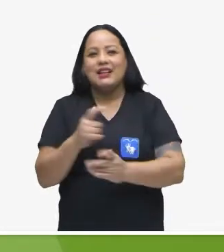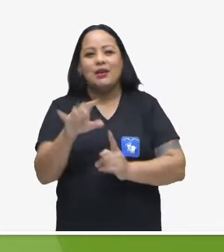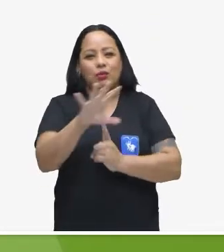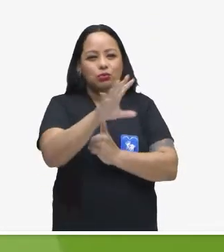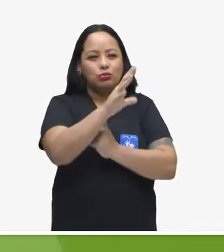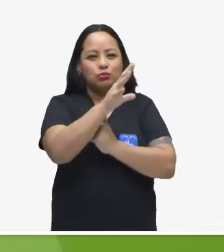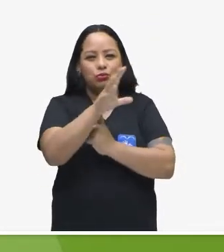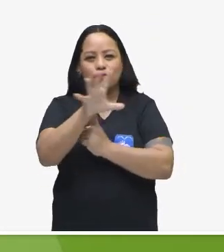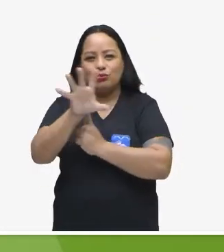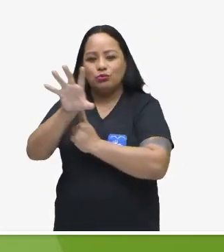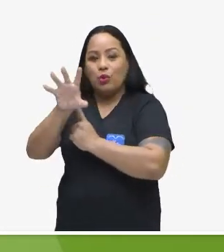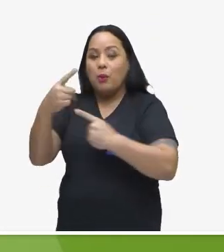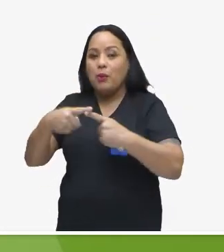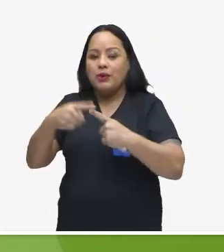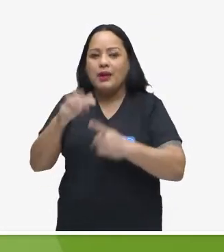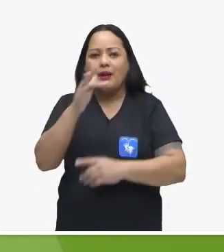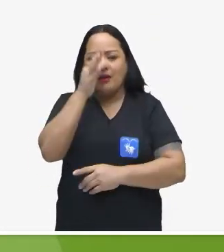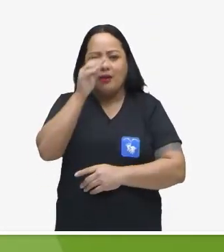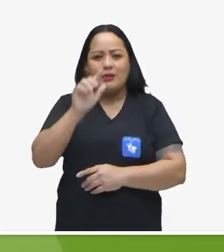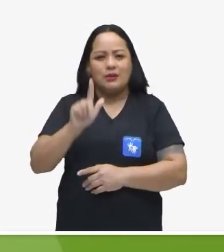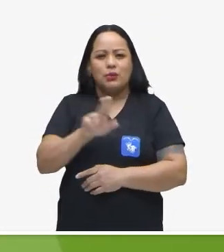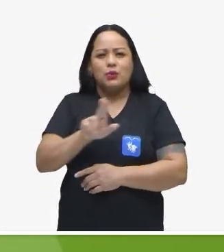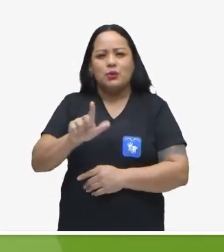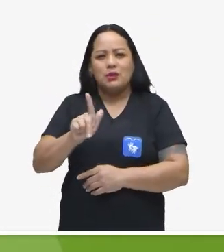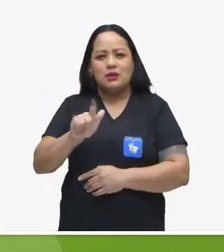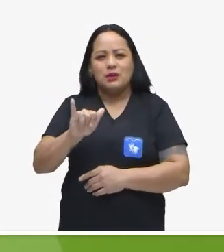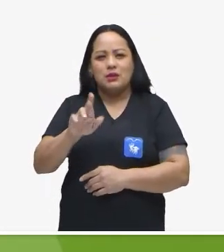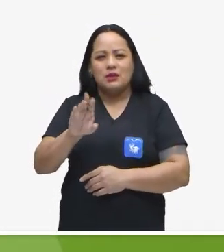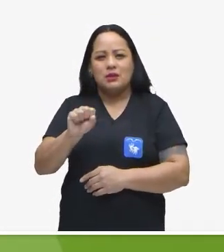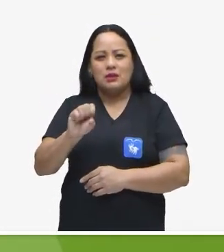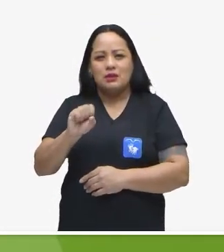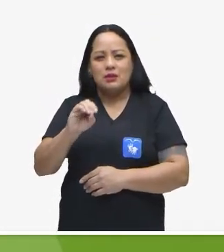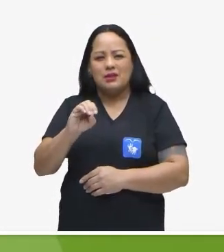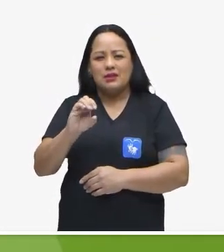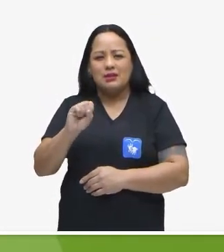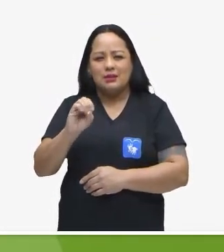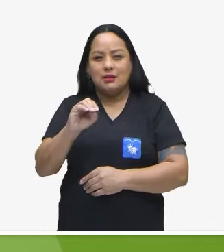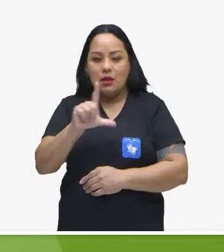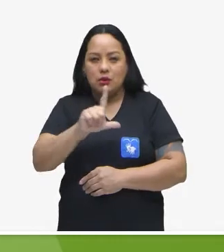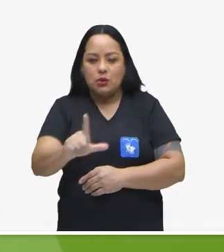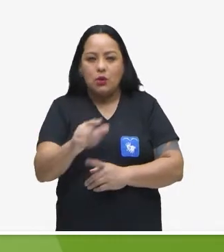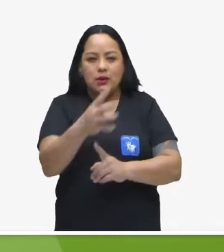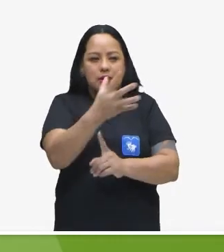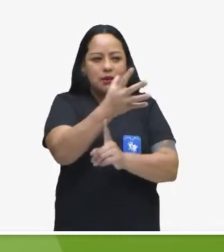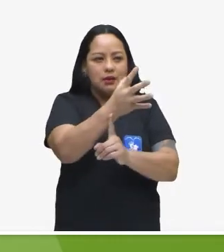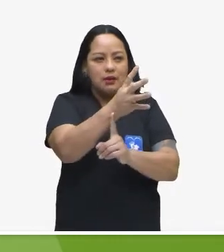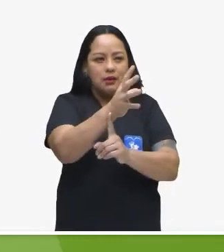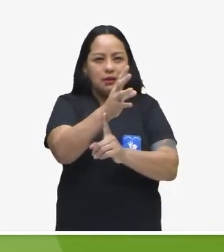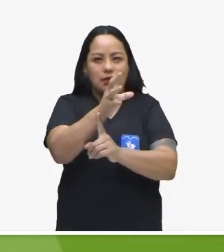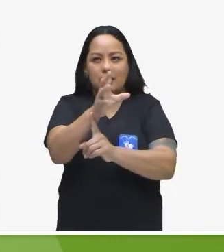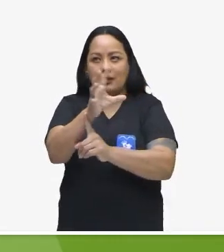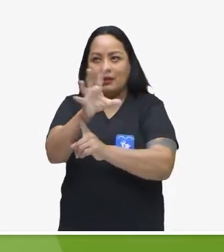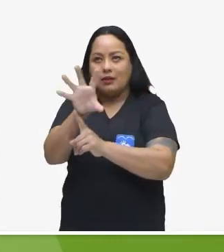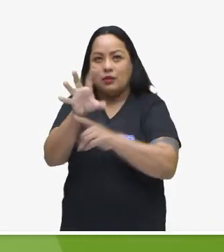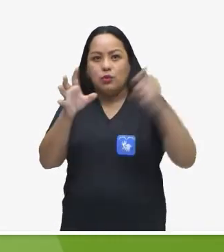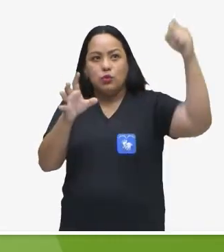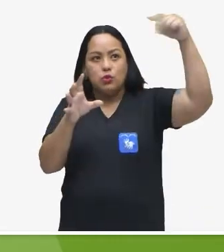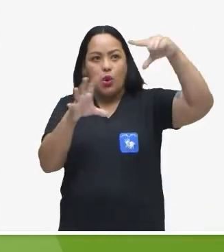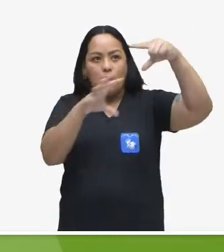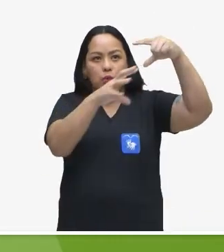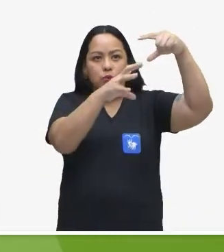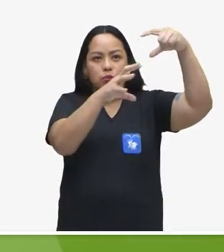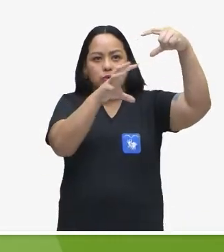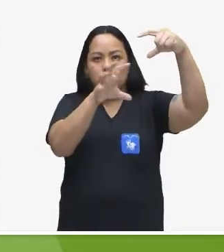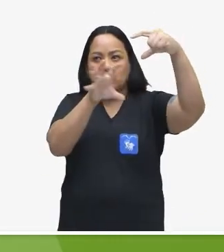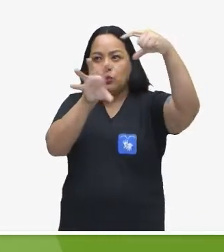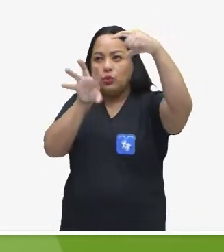também, que o girassol, ele segue, né, o sol ali, ele fica buscando sempre a luz solar. Então, isso acontece com